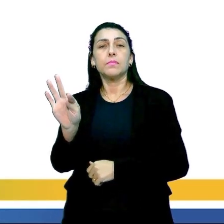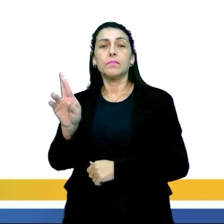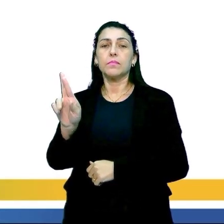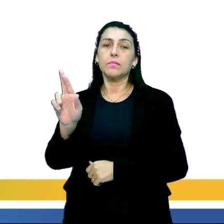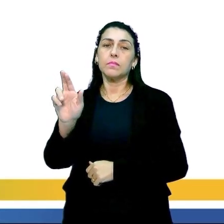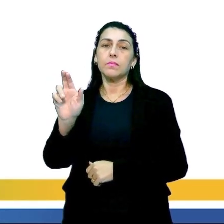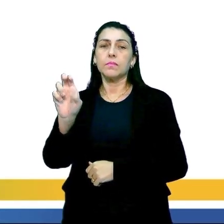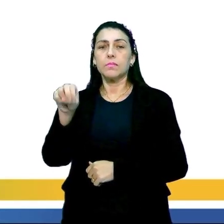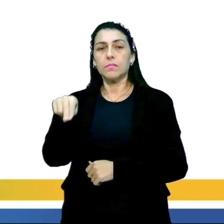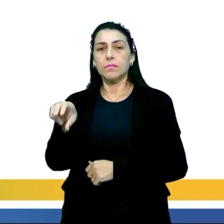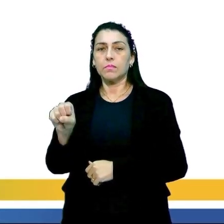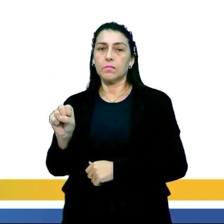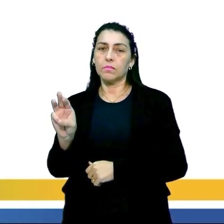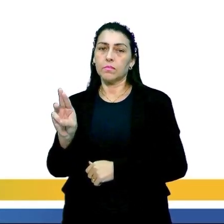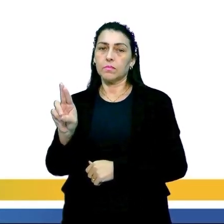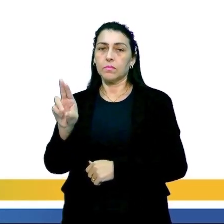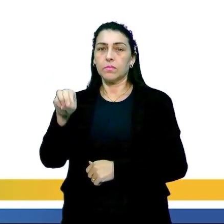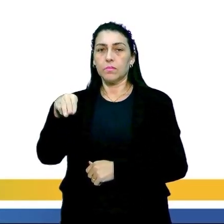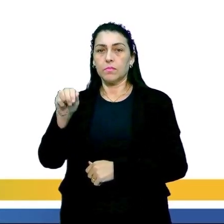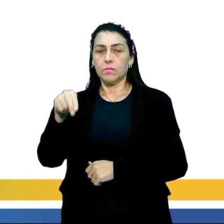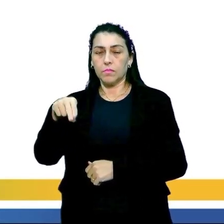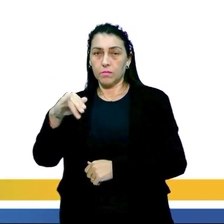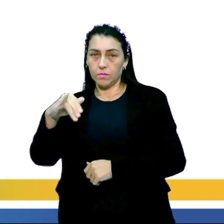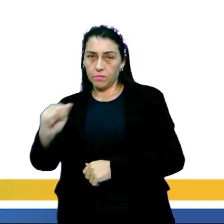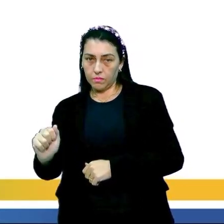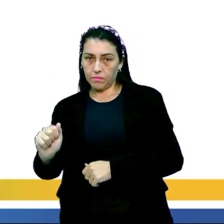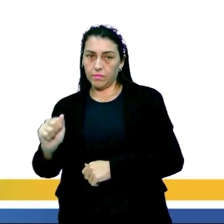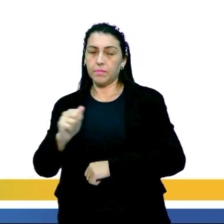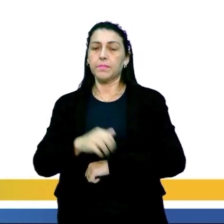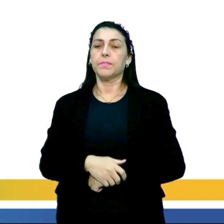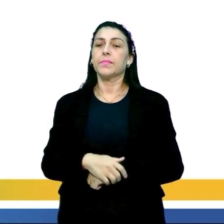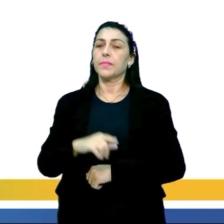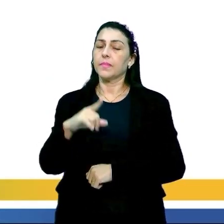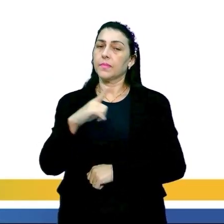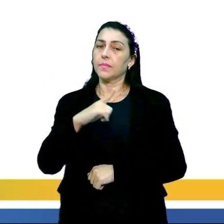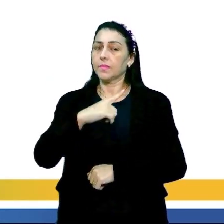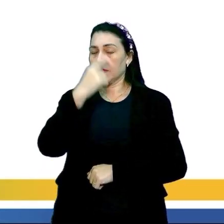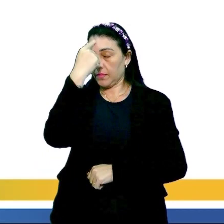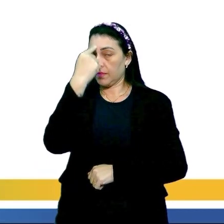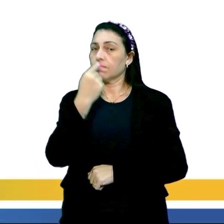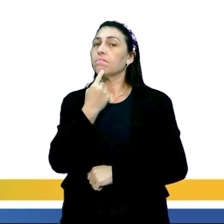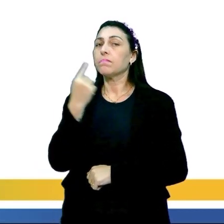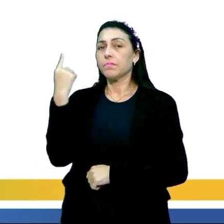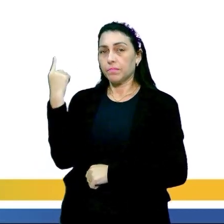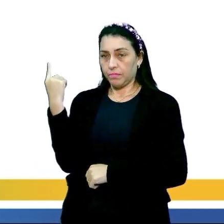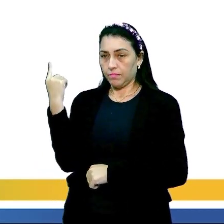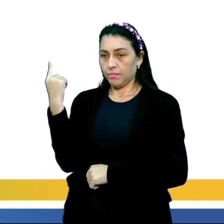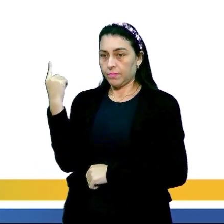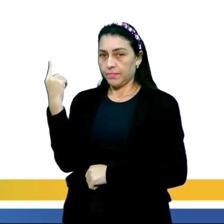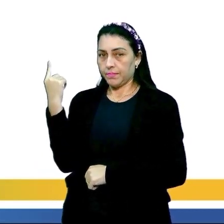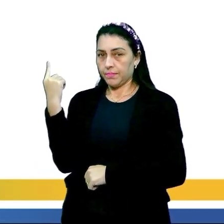Como eu disse, a gente ia falar de transumância mais à frente, né? Nós temos aí a imagem, né? E a definição do que